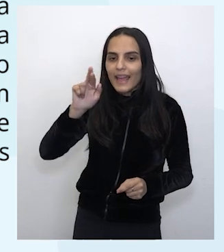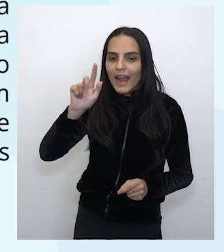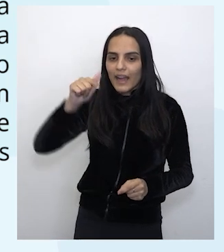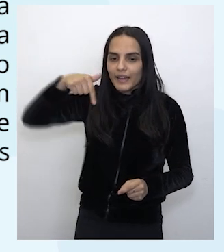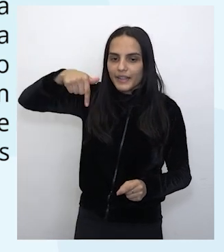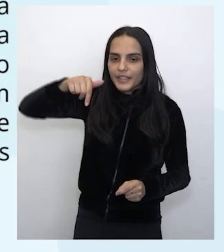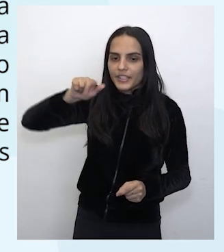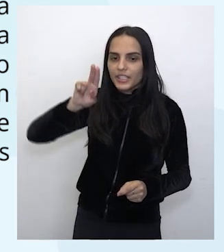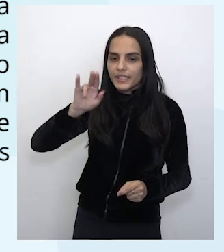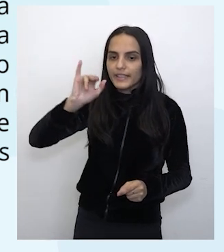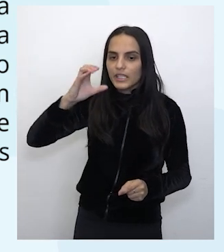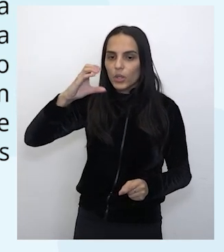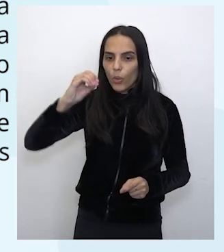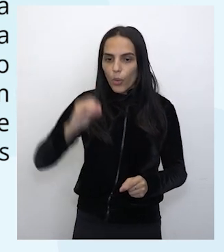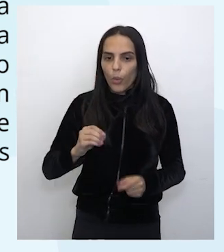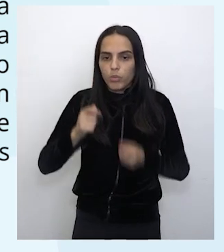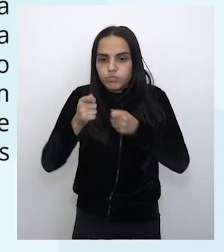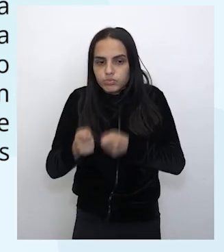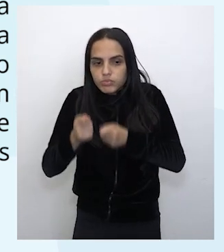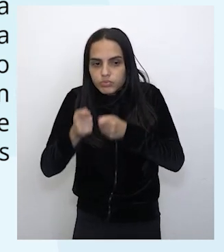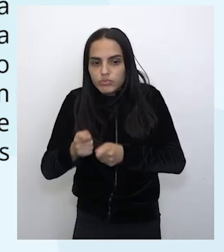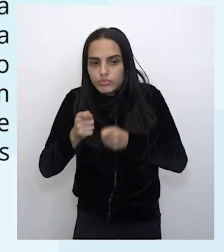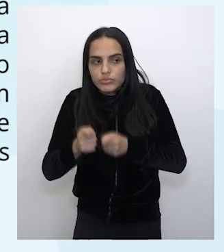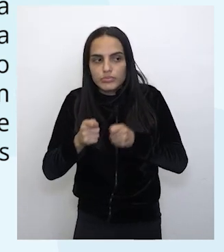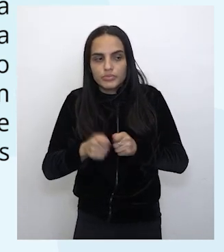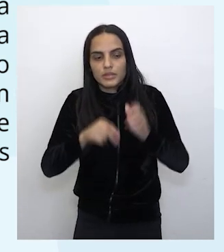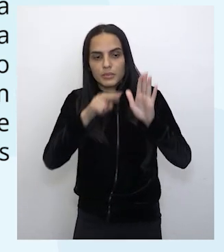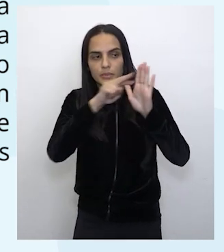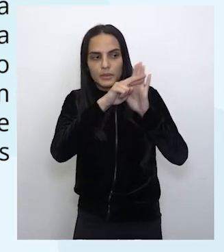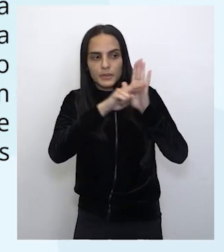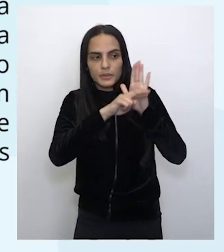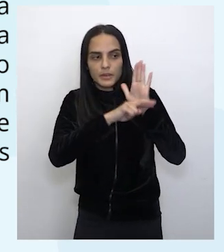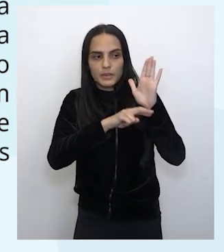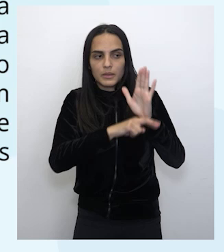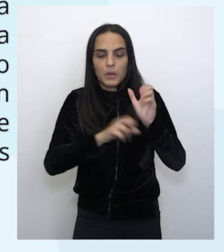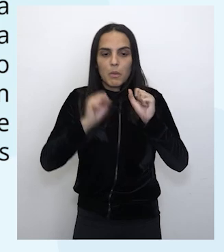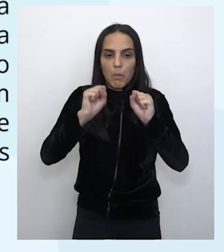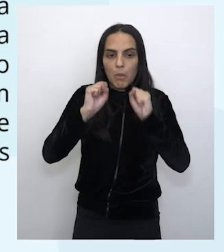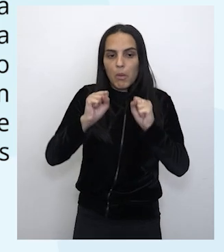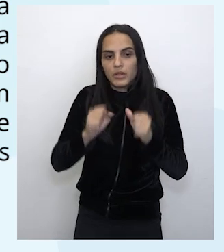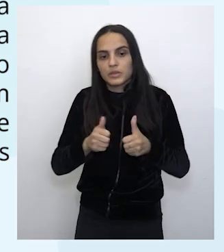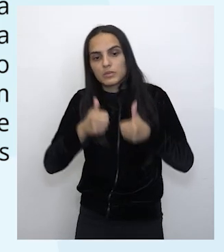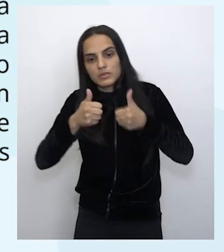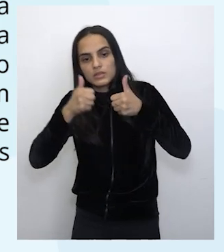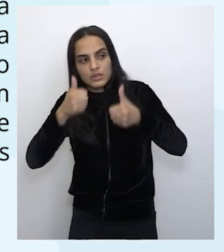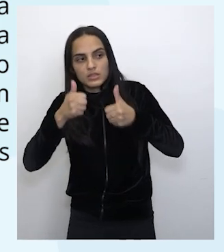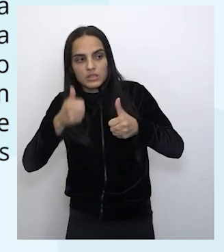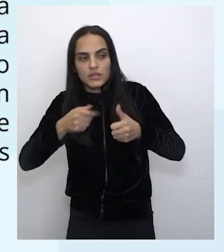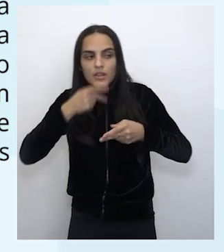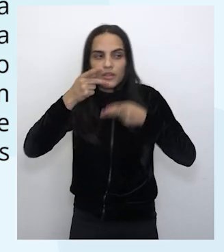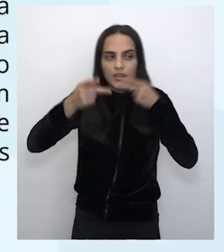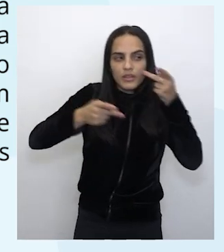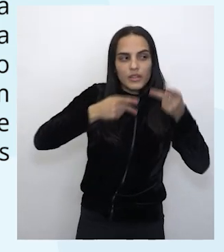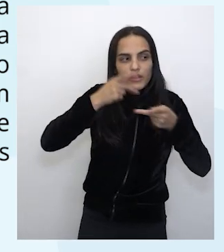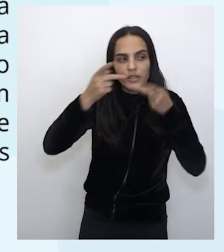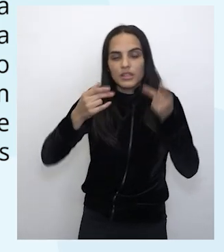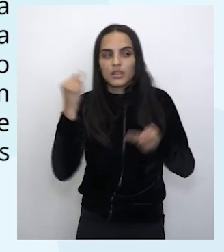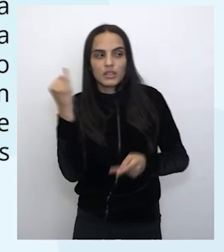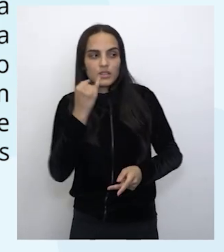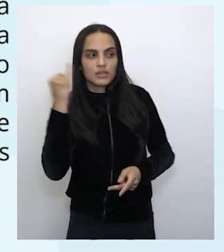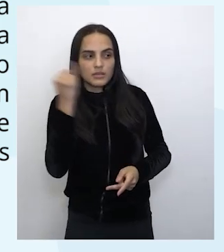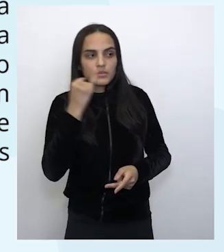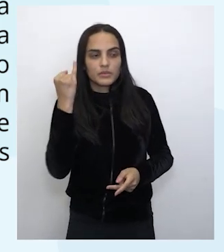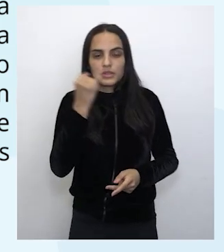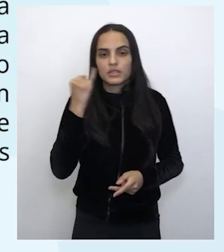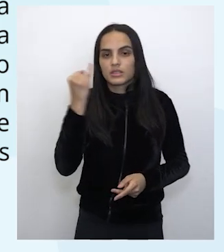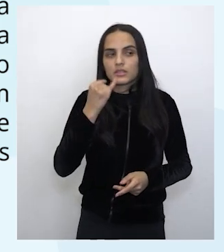demais regrado, o que pode ser positivo, por exemplo, quando se discute mais ativamente a importância da